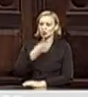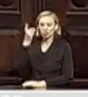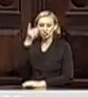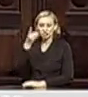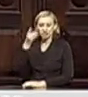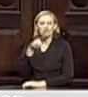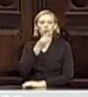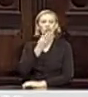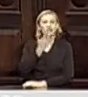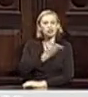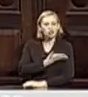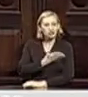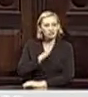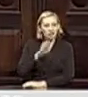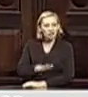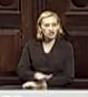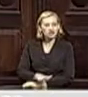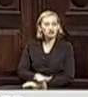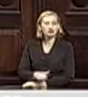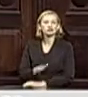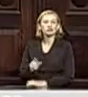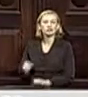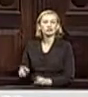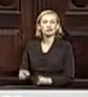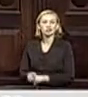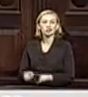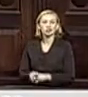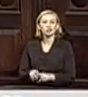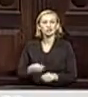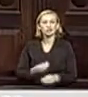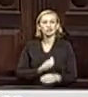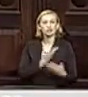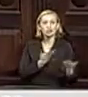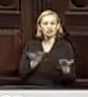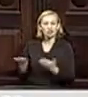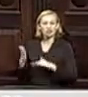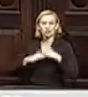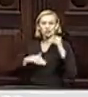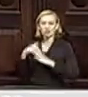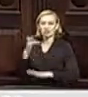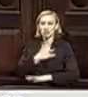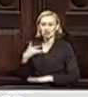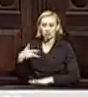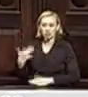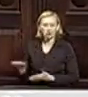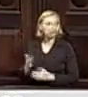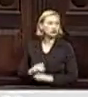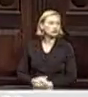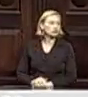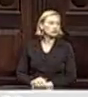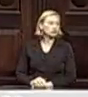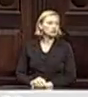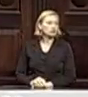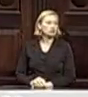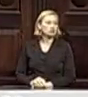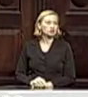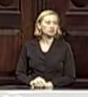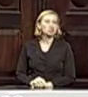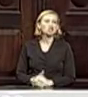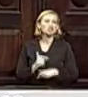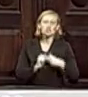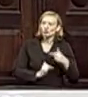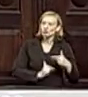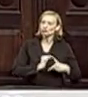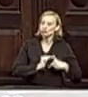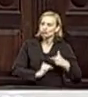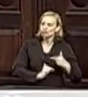primeiro lugar, senhor presidente, eu gostaria de declarar total apoio da bancada do PSOL a essa luta dos